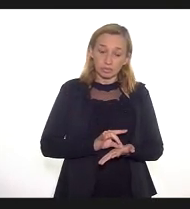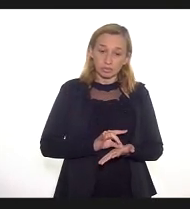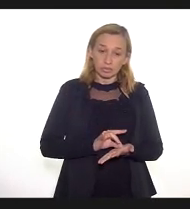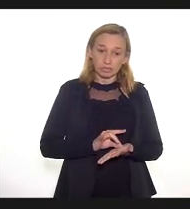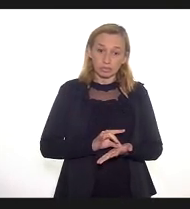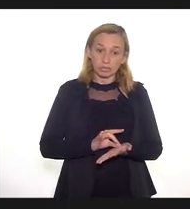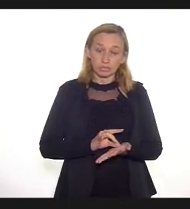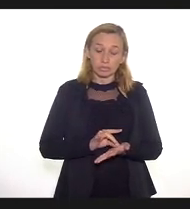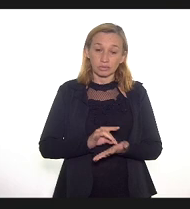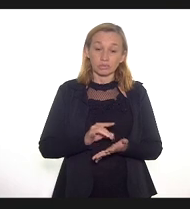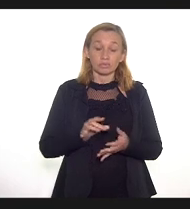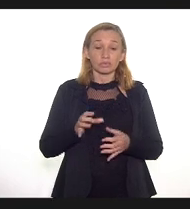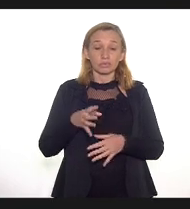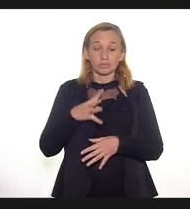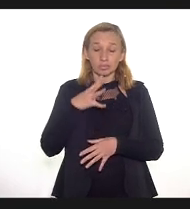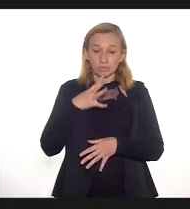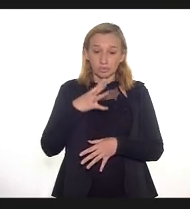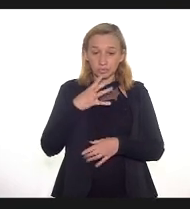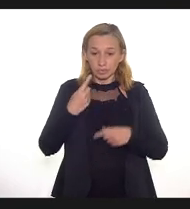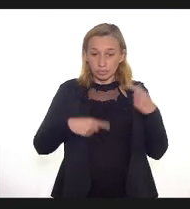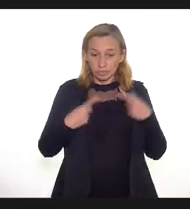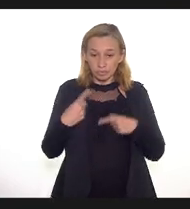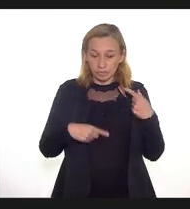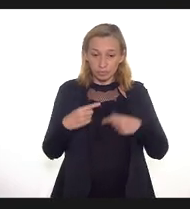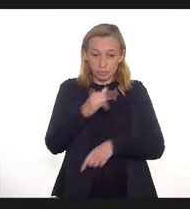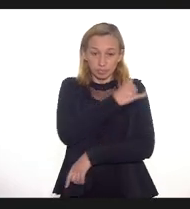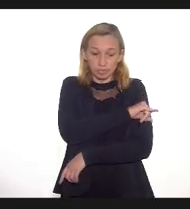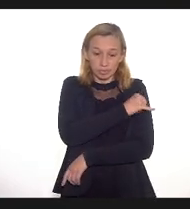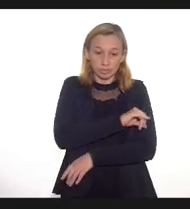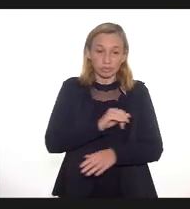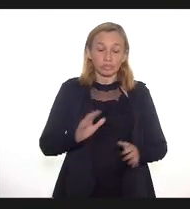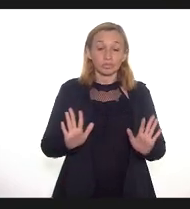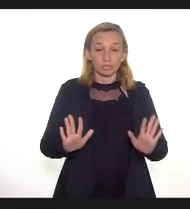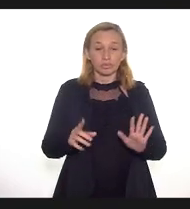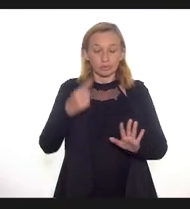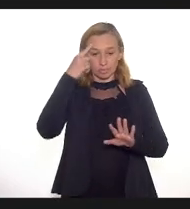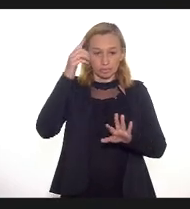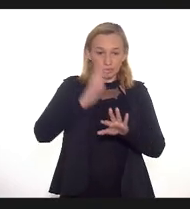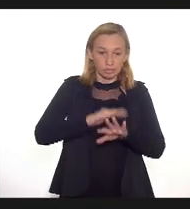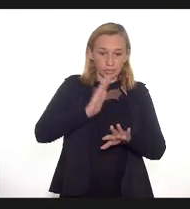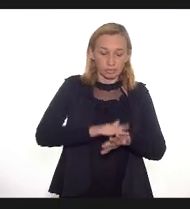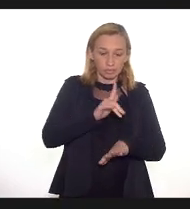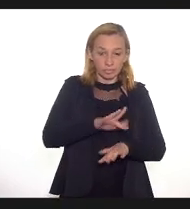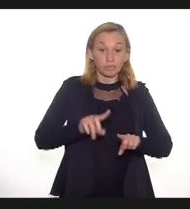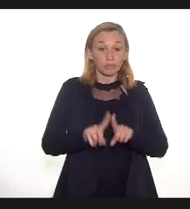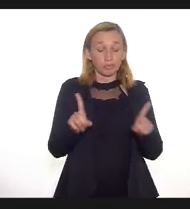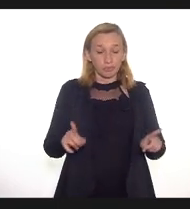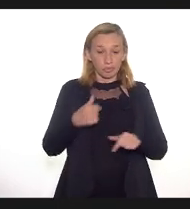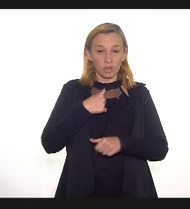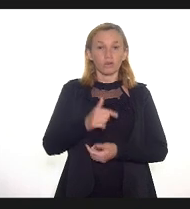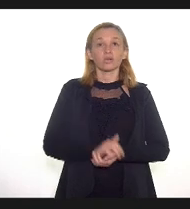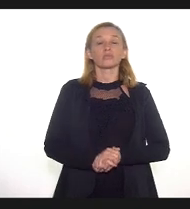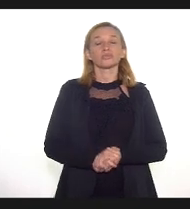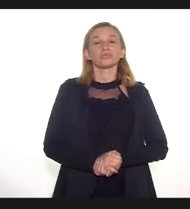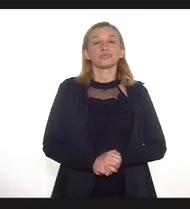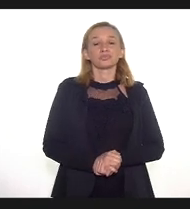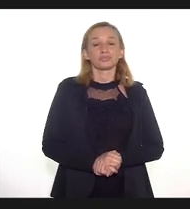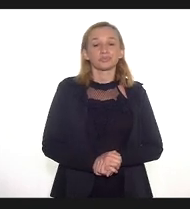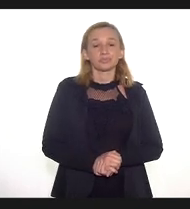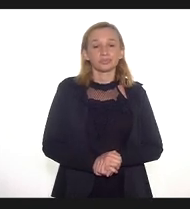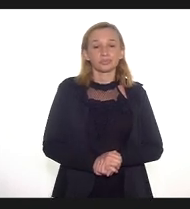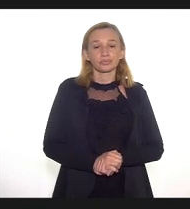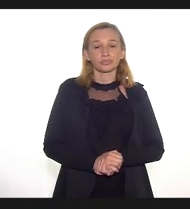política do Rio de Janeiro, em que pese a nossa divergência ideológica. Agora, eu tento